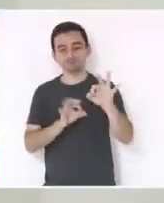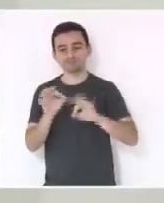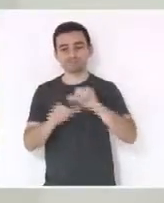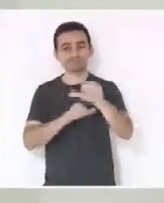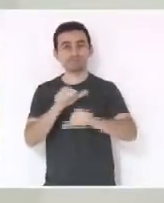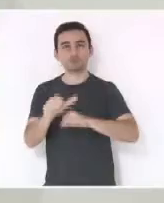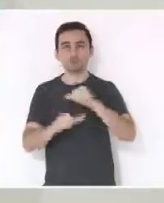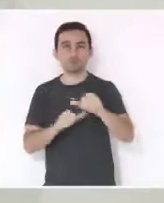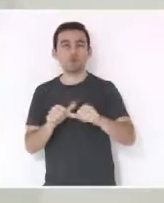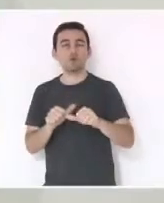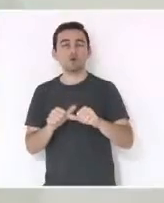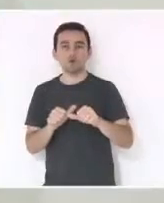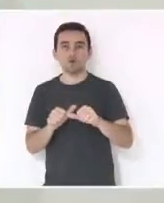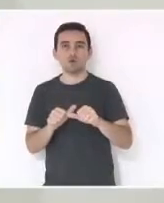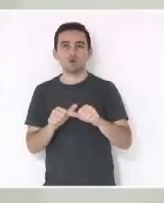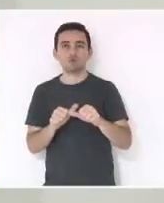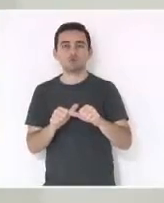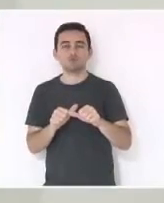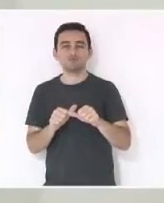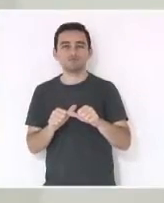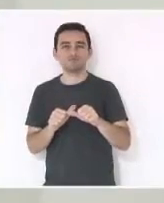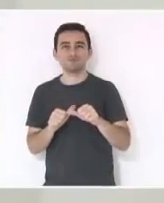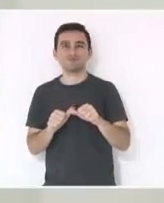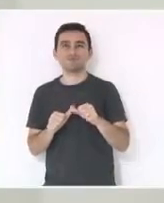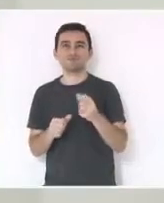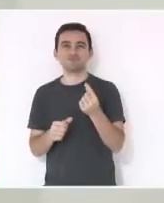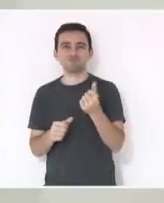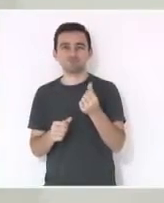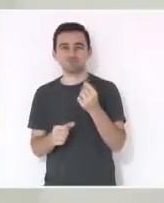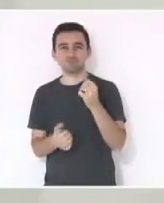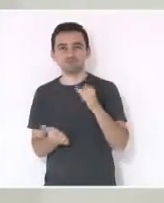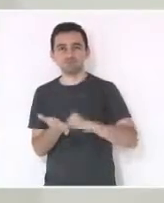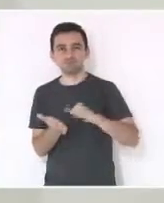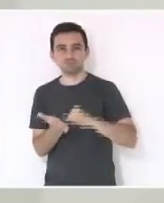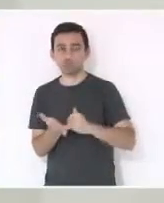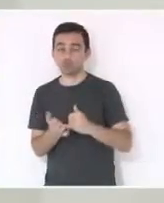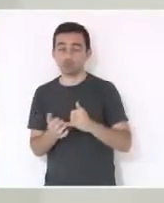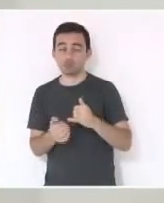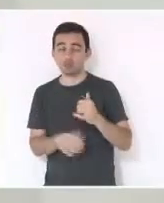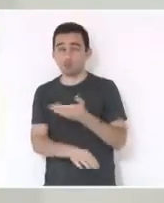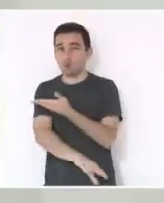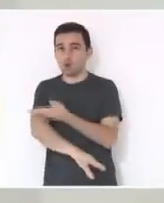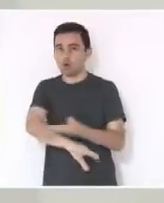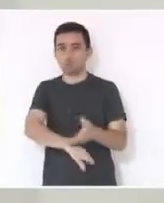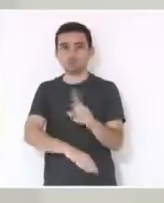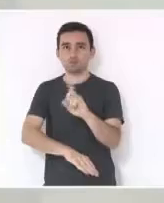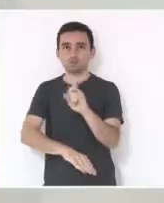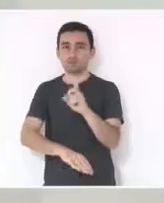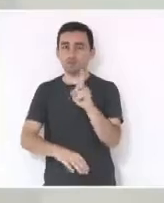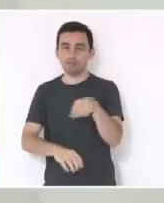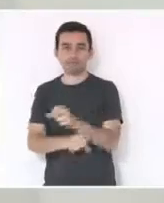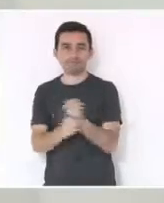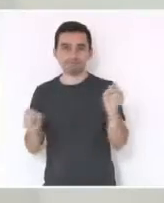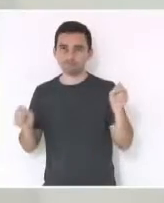mp o que não é praxe o que é um absurdo e prejudicou